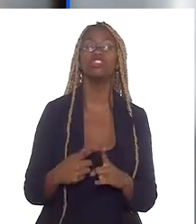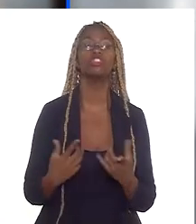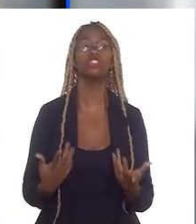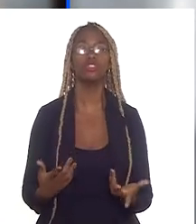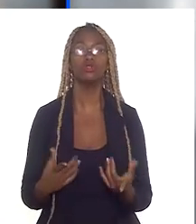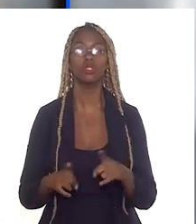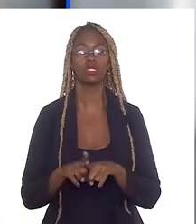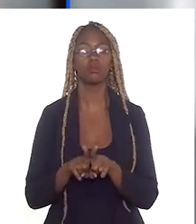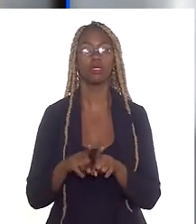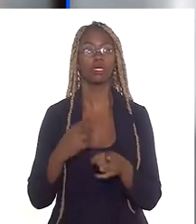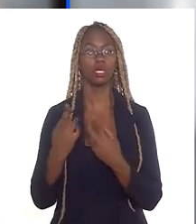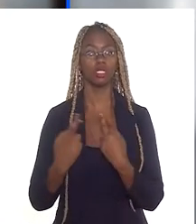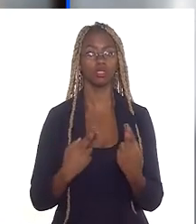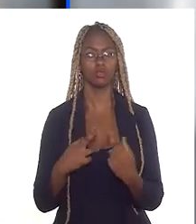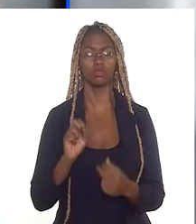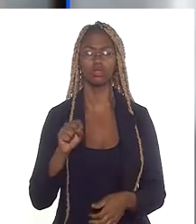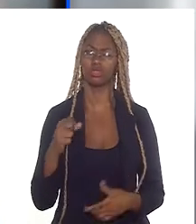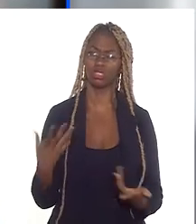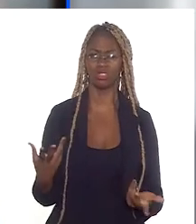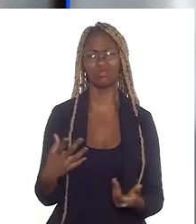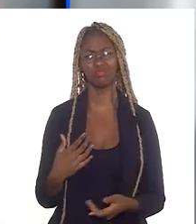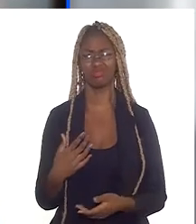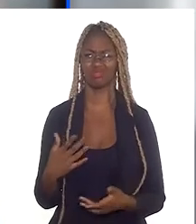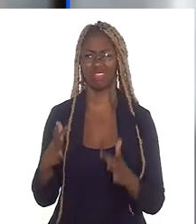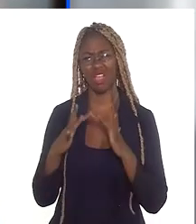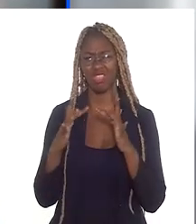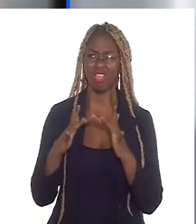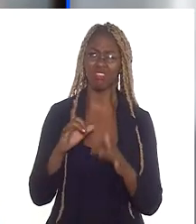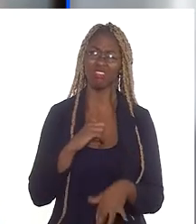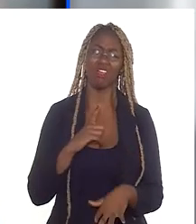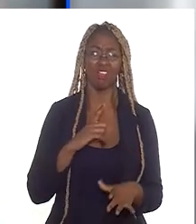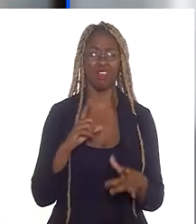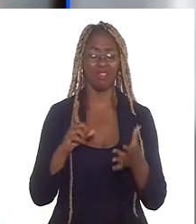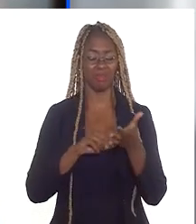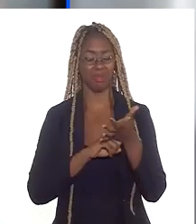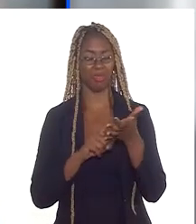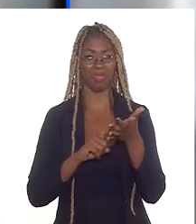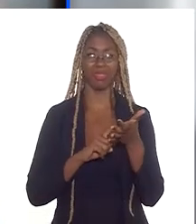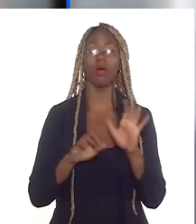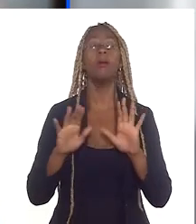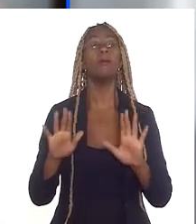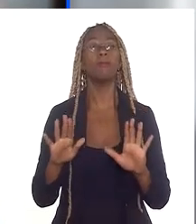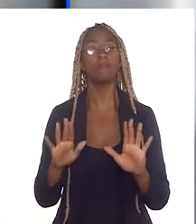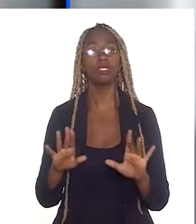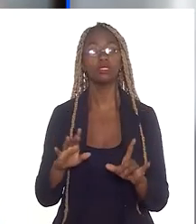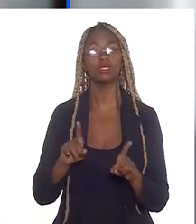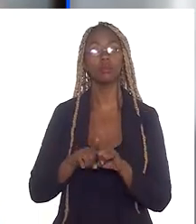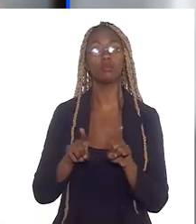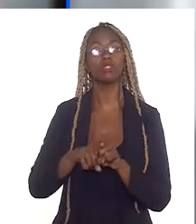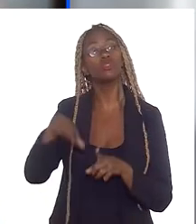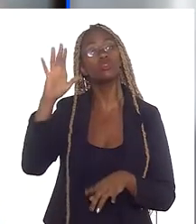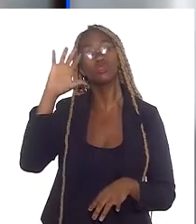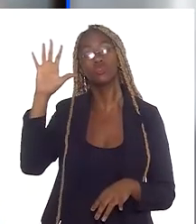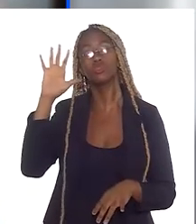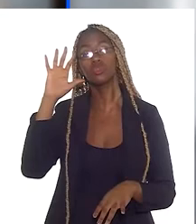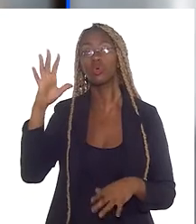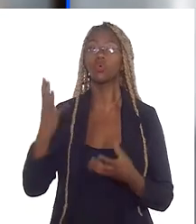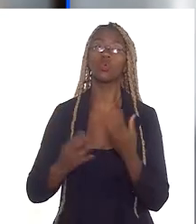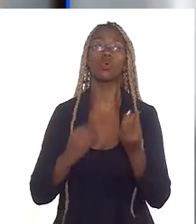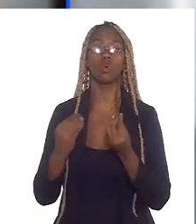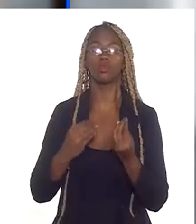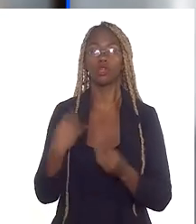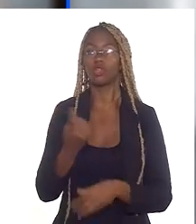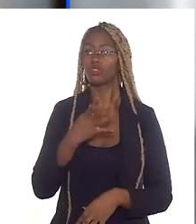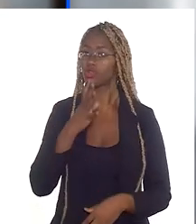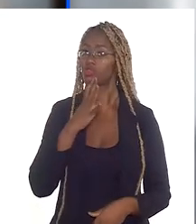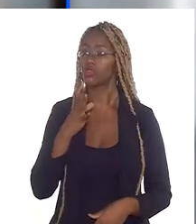engajamento relações Ok estamos conectados de certa forma é propósito e realizações no momento